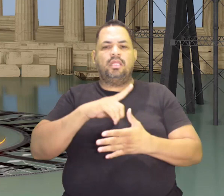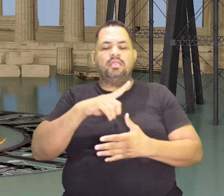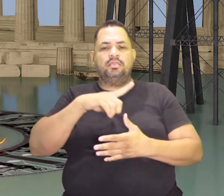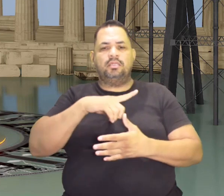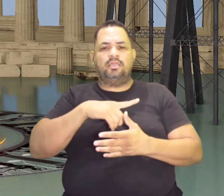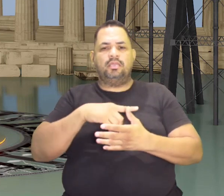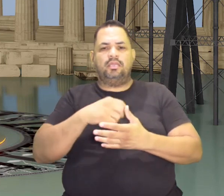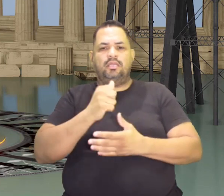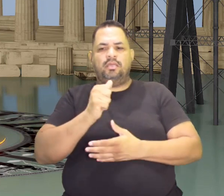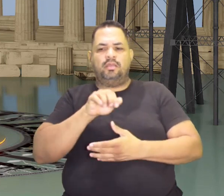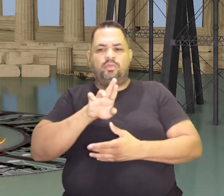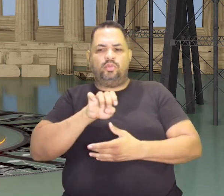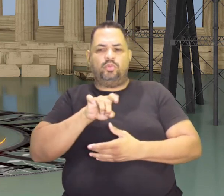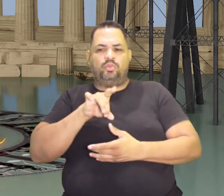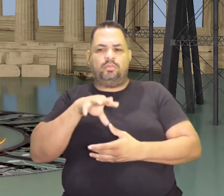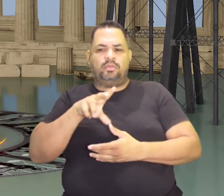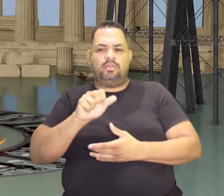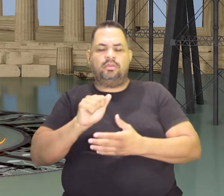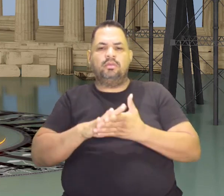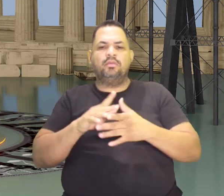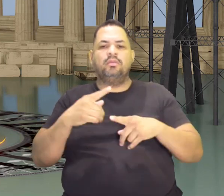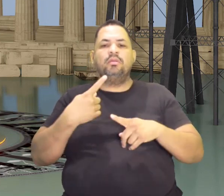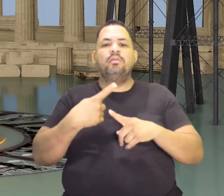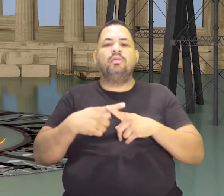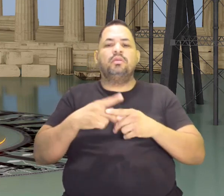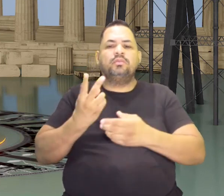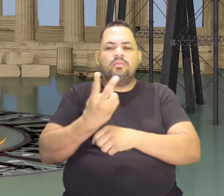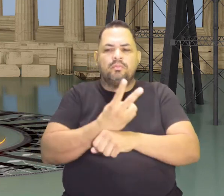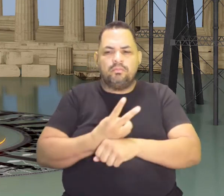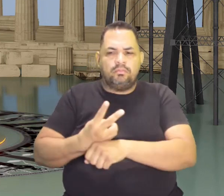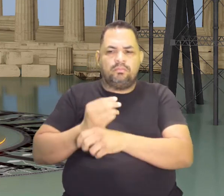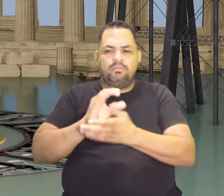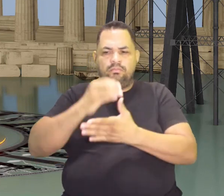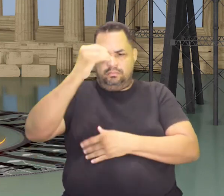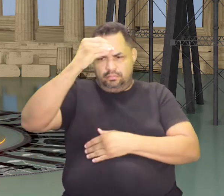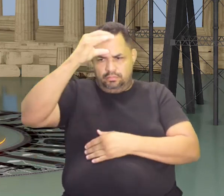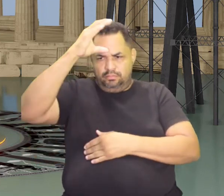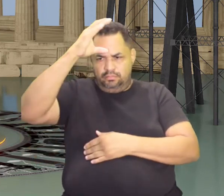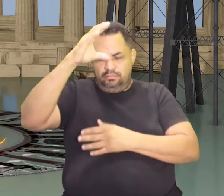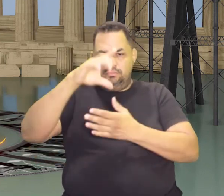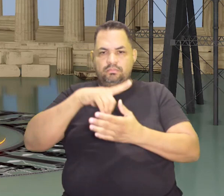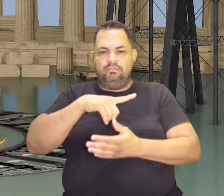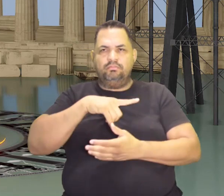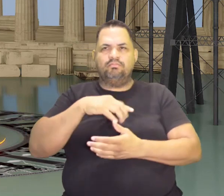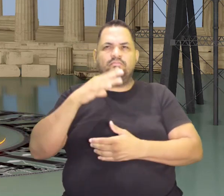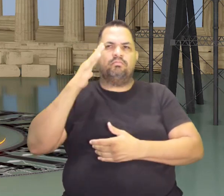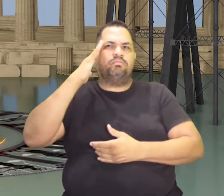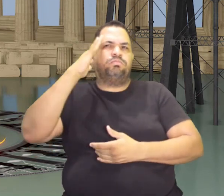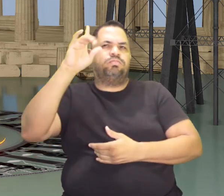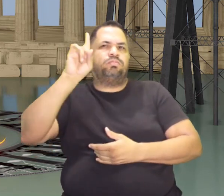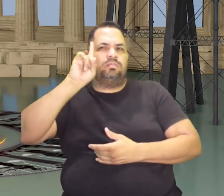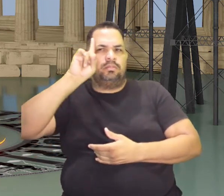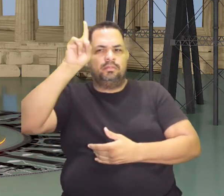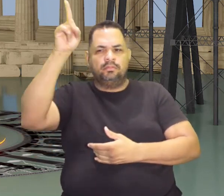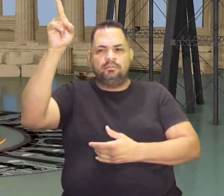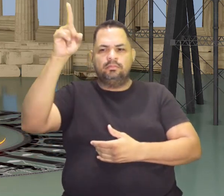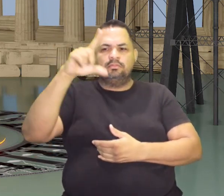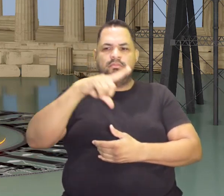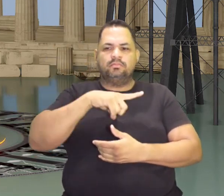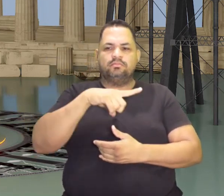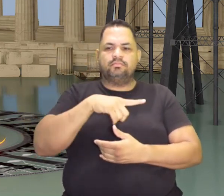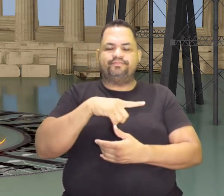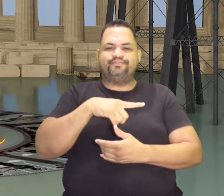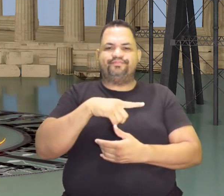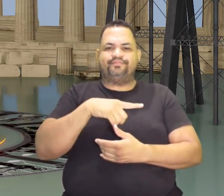autonomia, gente. Vocês têm autonomia para isso, porque estão buscando o conhecimento. Tem sonhos, vocês têm sonhos, nós temos os